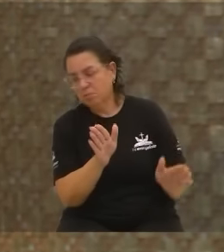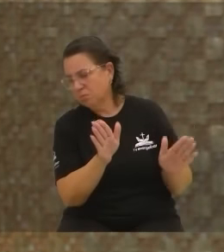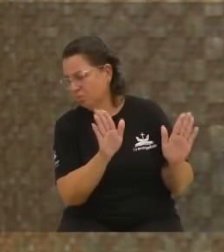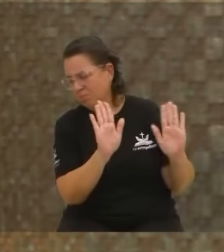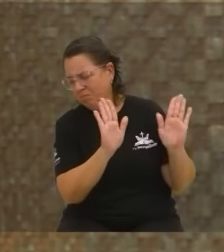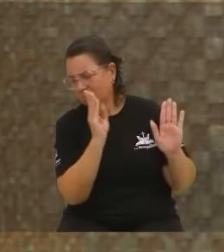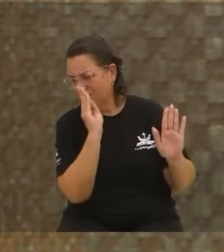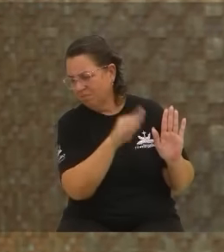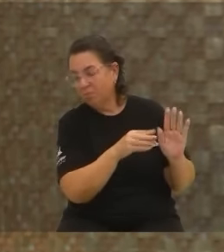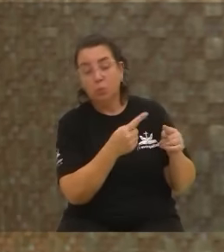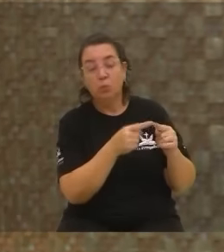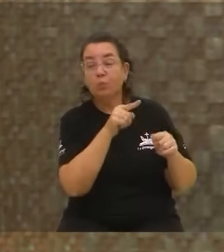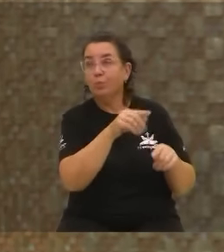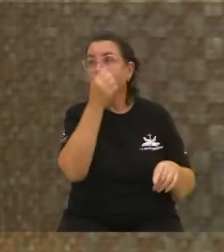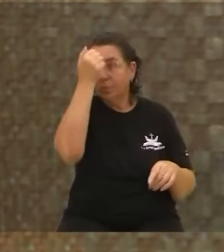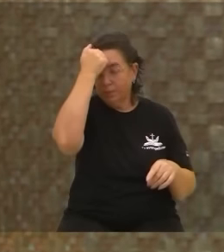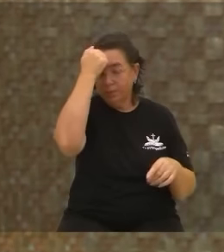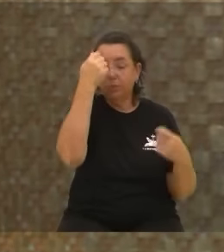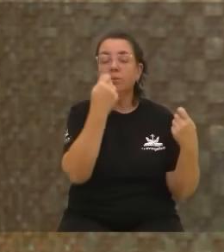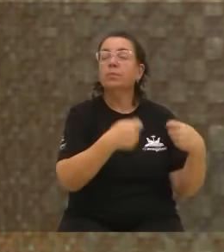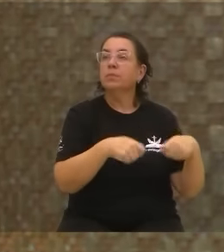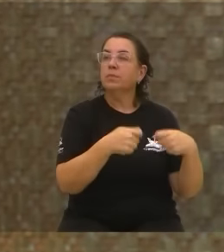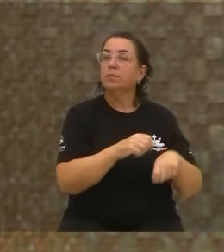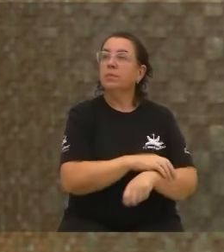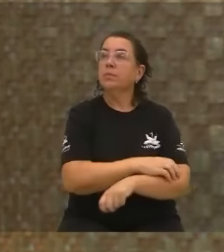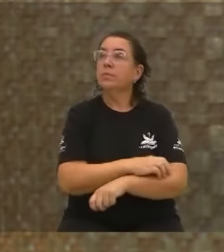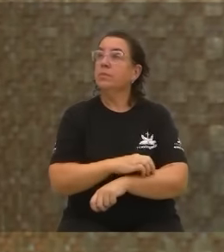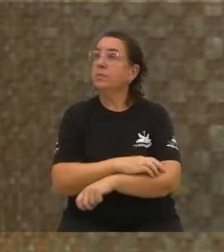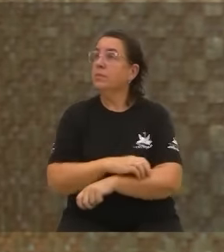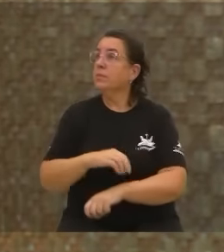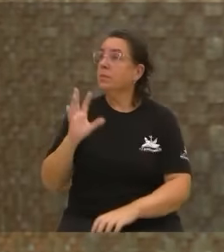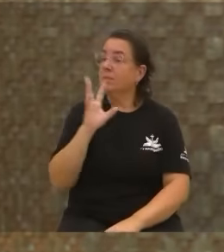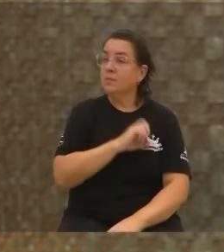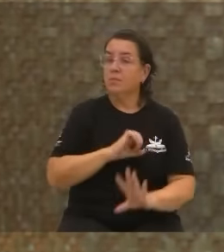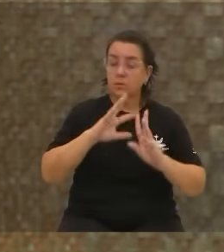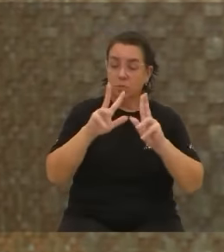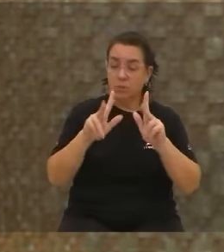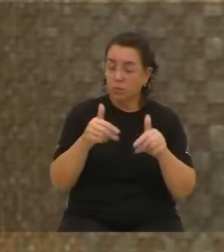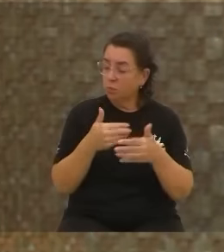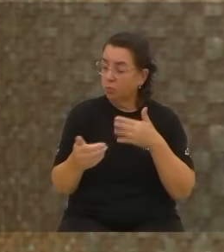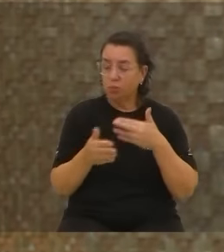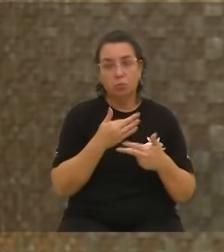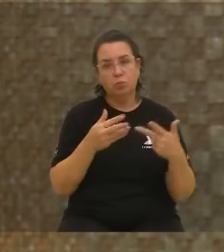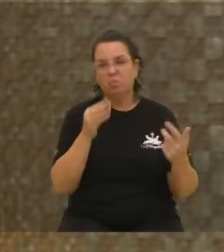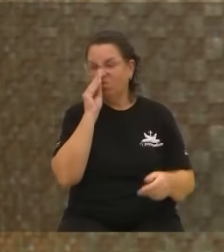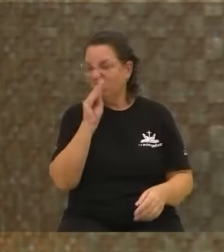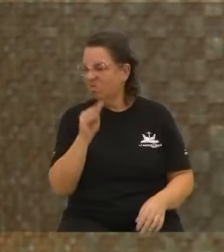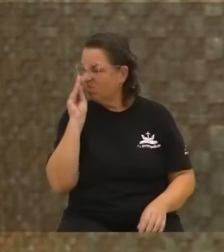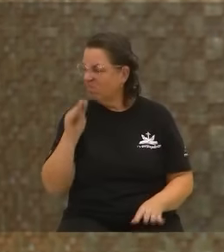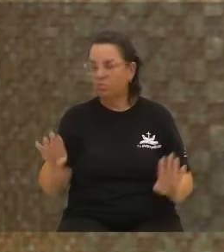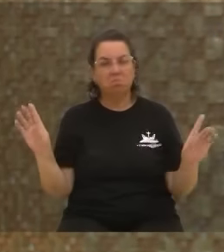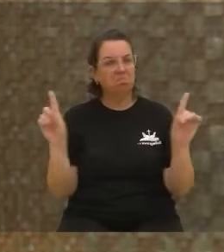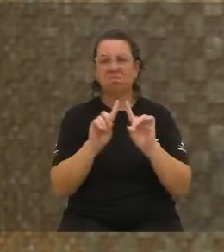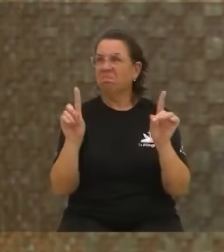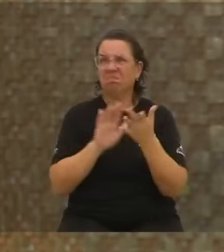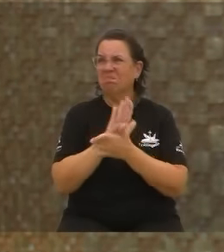arrependam. Sim, amas tudo o que existe, e não desprezas nada do que